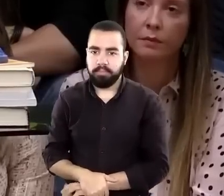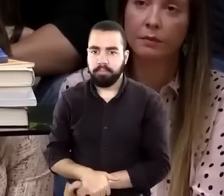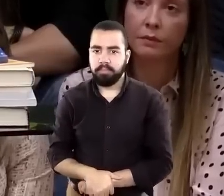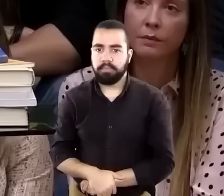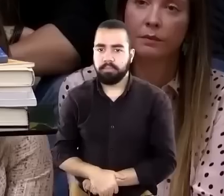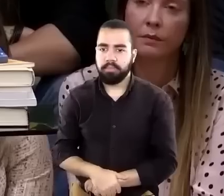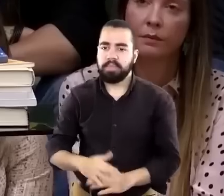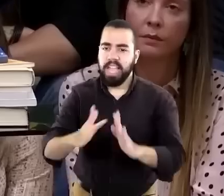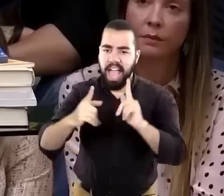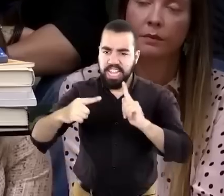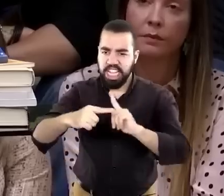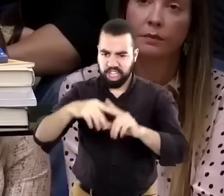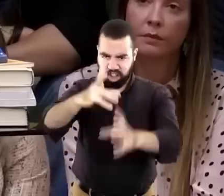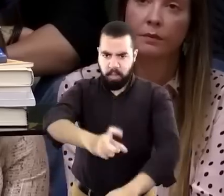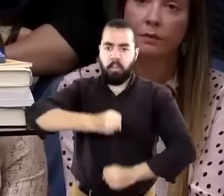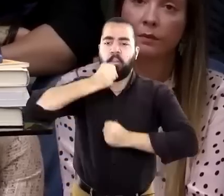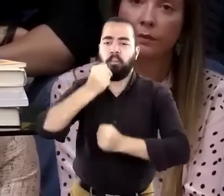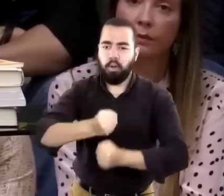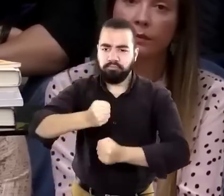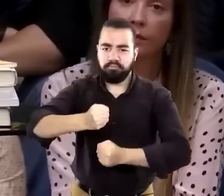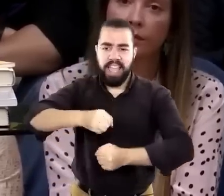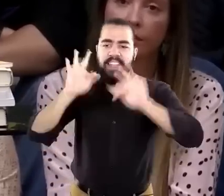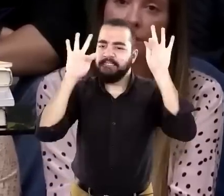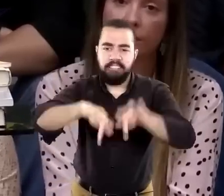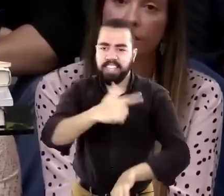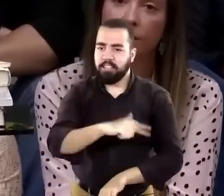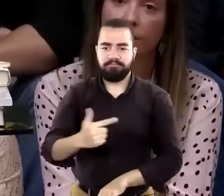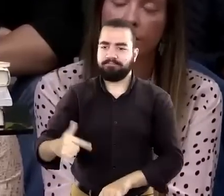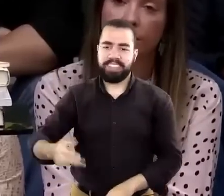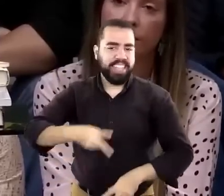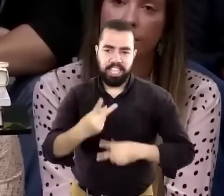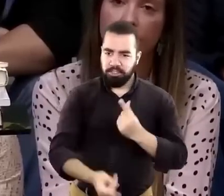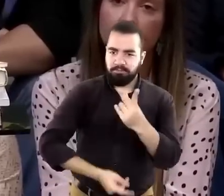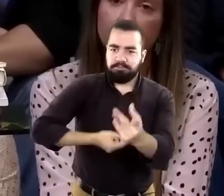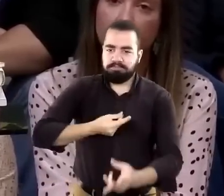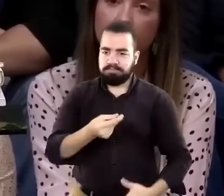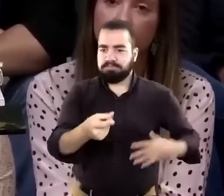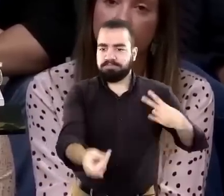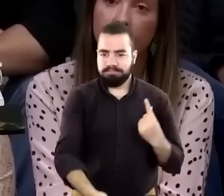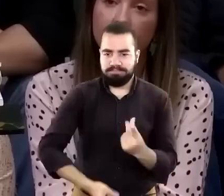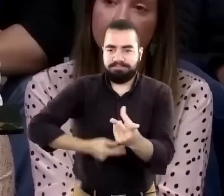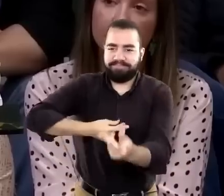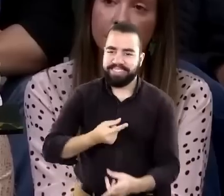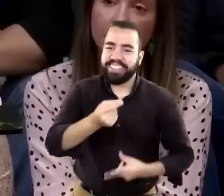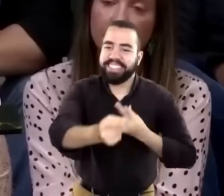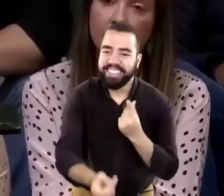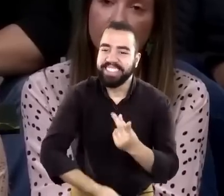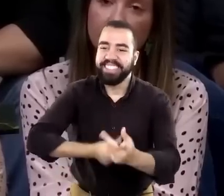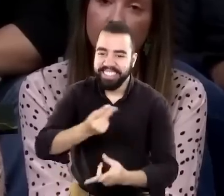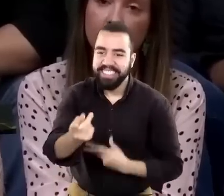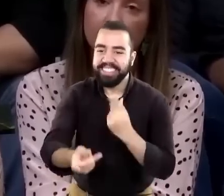significa que a igreja tem um poder inesgotável à sua disposição, que tem um azeite que sempre está disposto a